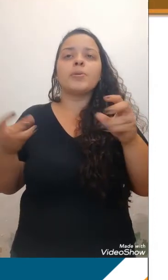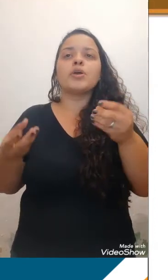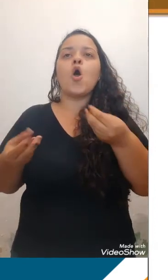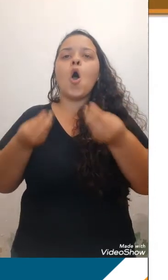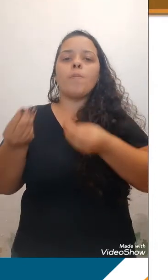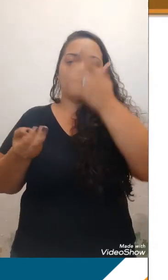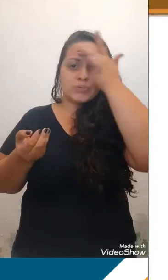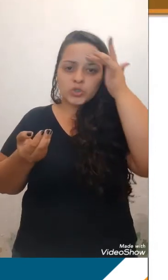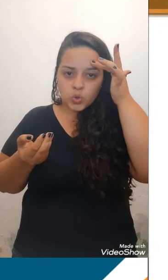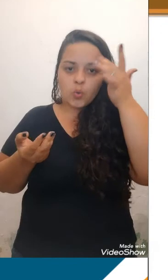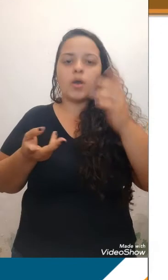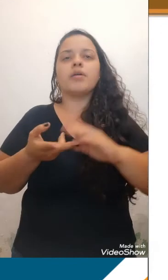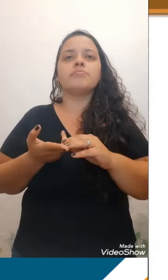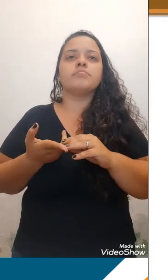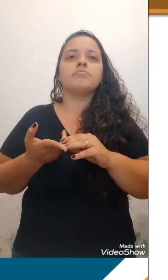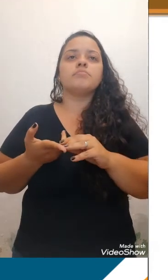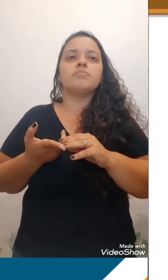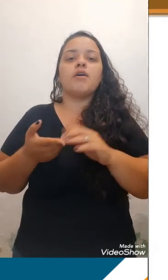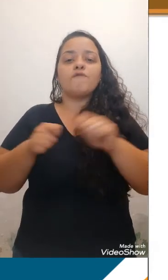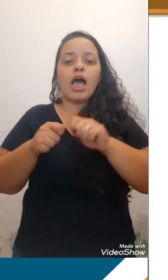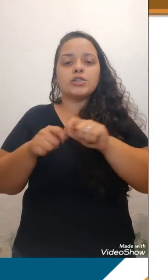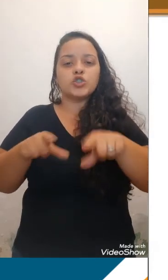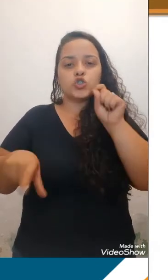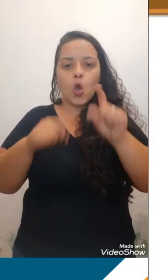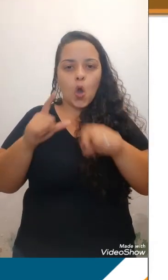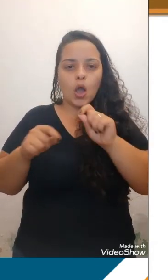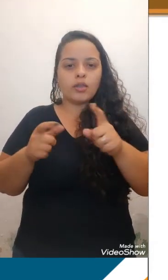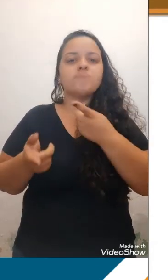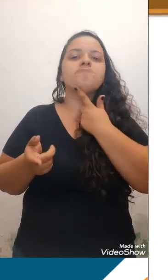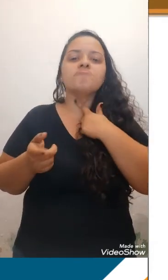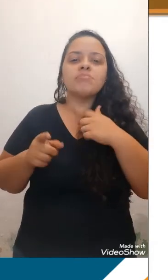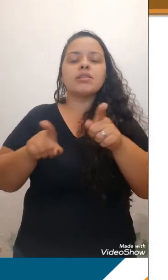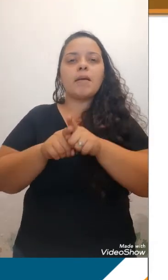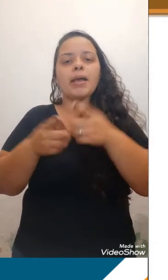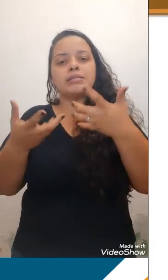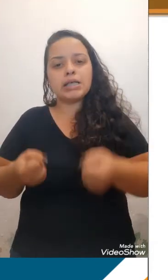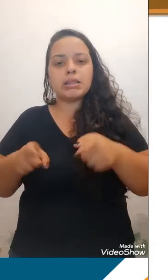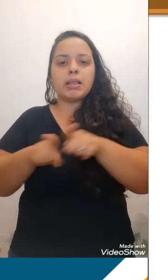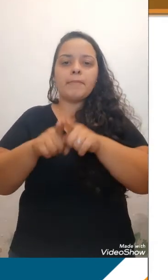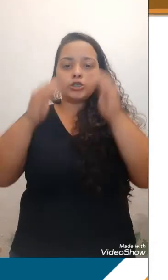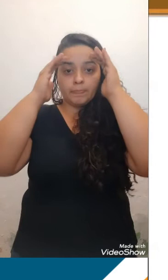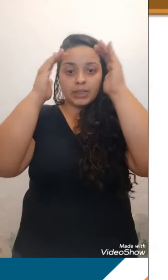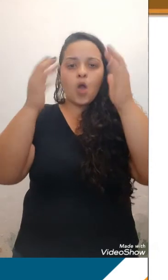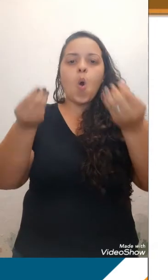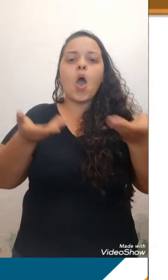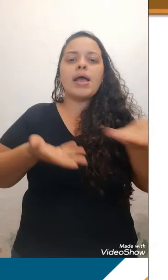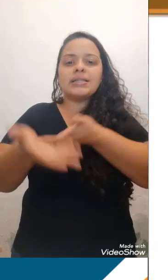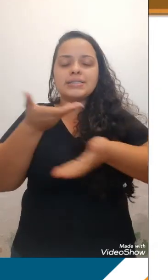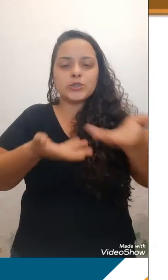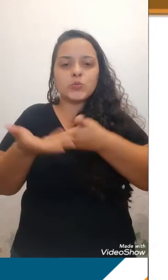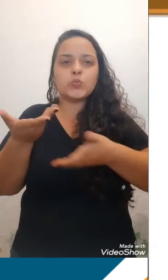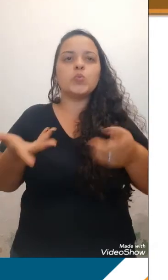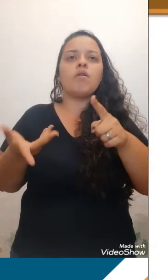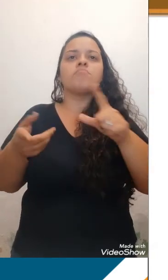falaria sobre como as pessoas fazem escolhas para serem aceitas e respeitadas. Qual é a